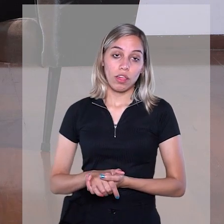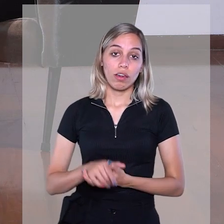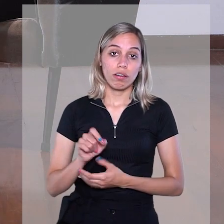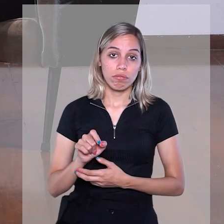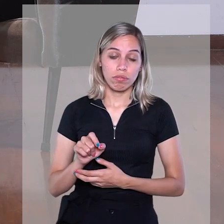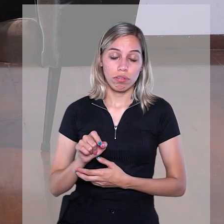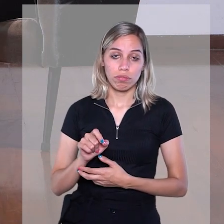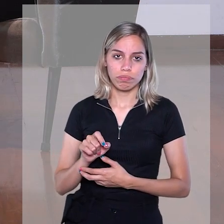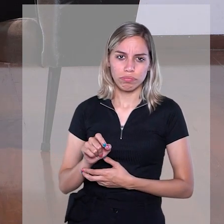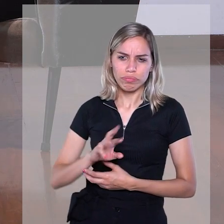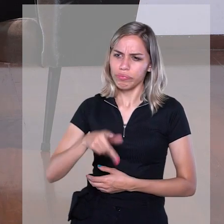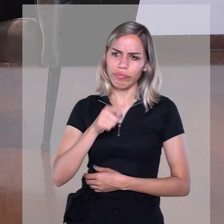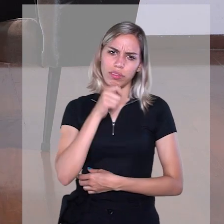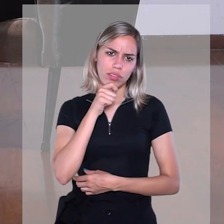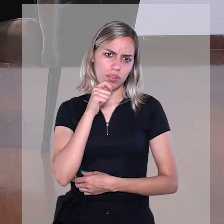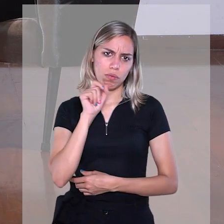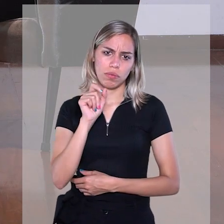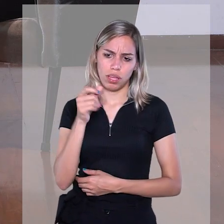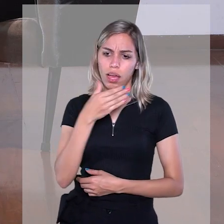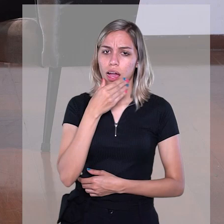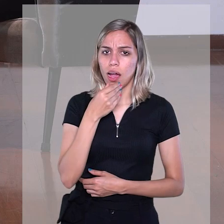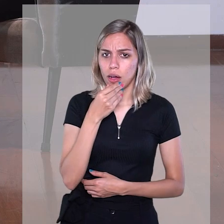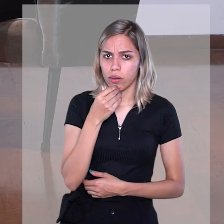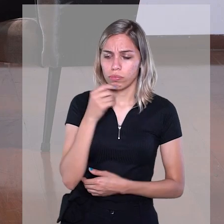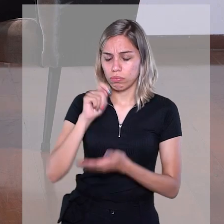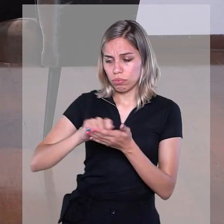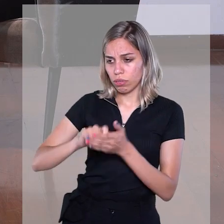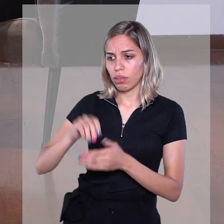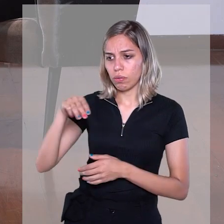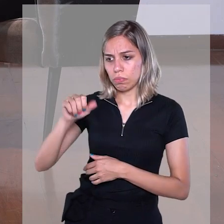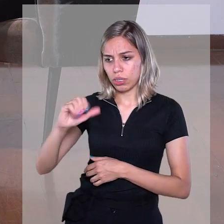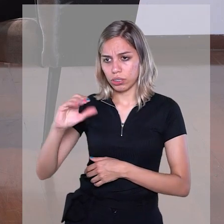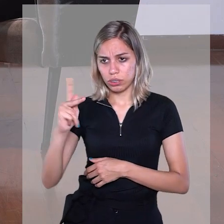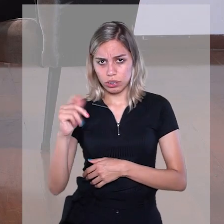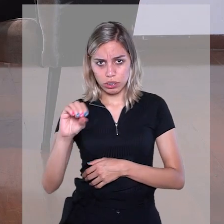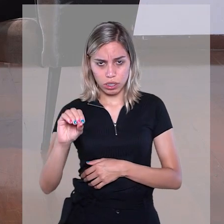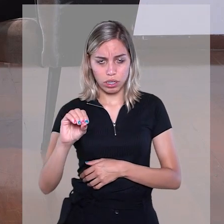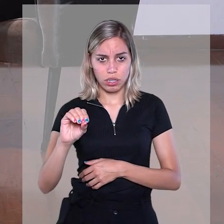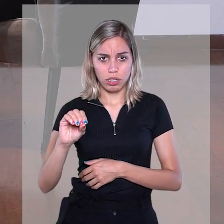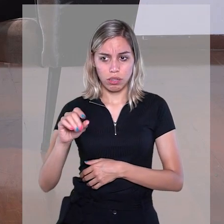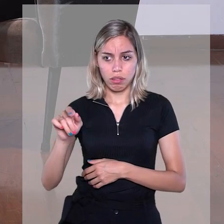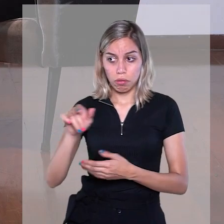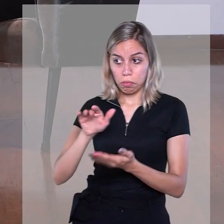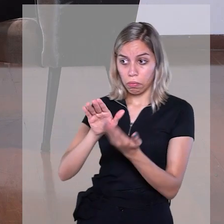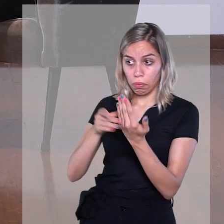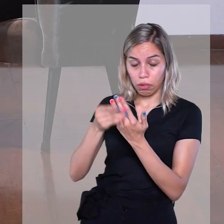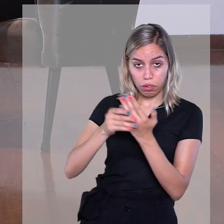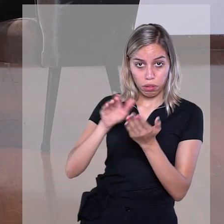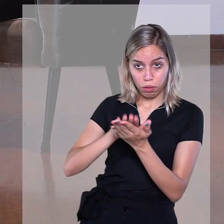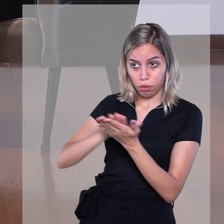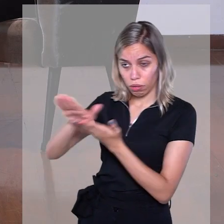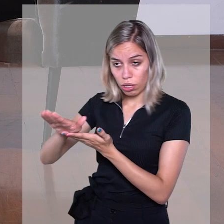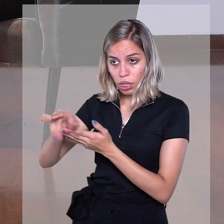editor de Machado é Francisco de Paula Brito, dono de uma gráfica que empregava